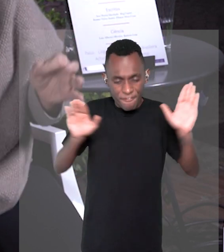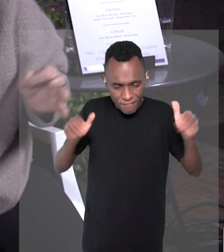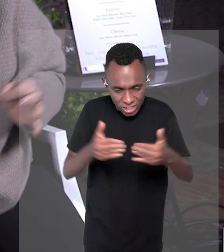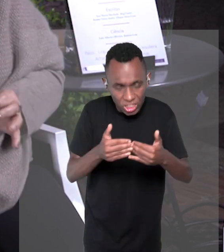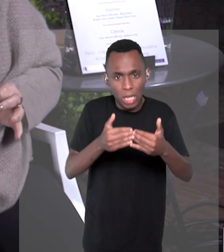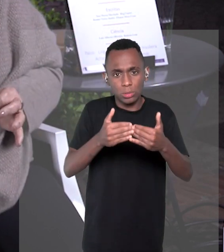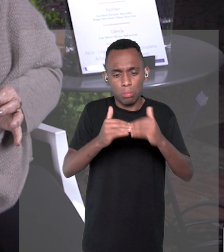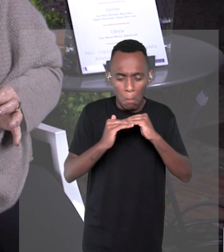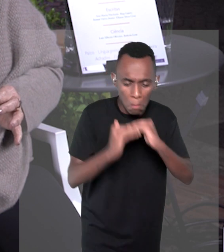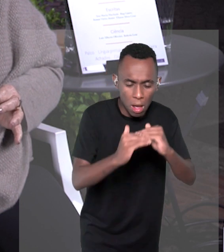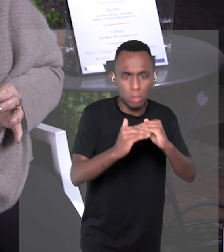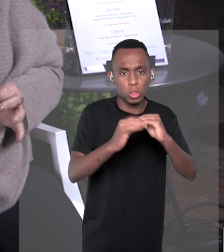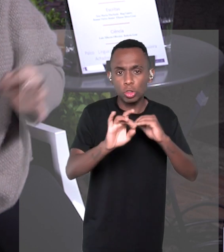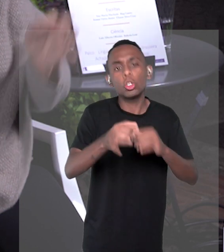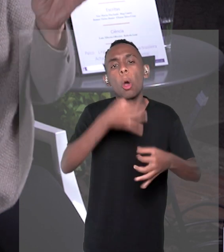de escolha.